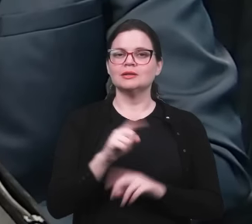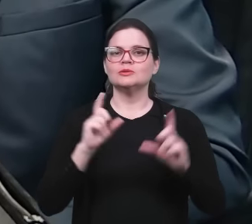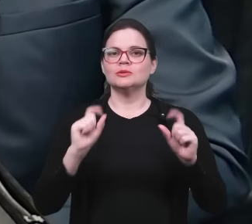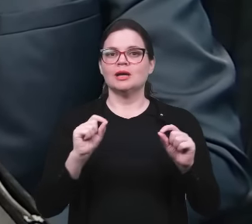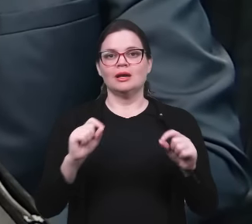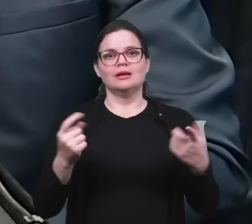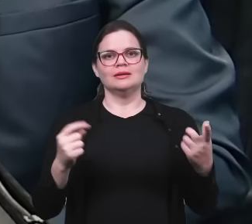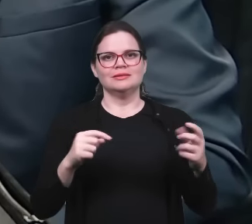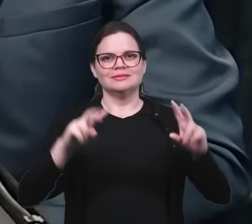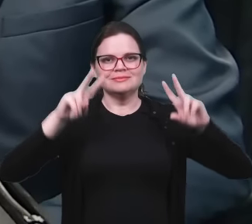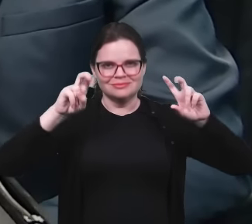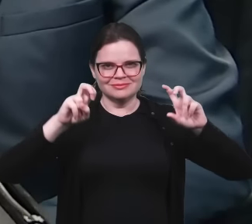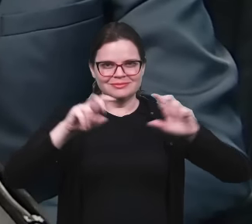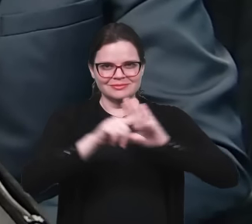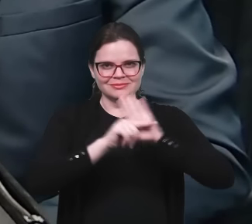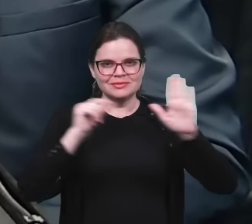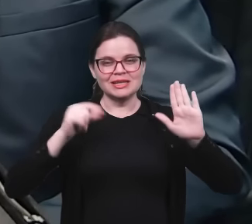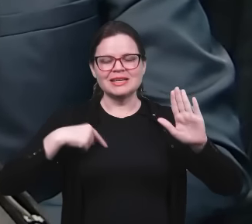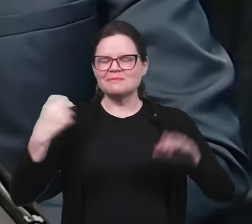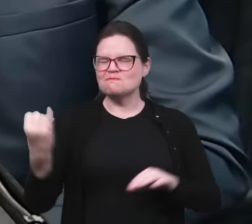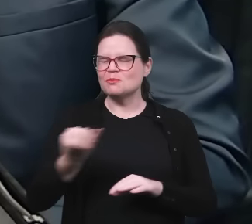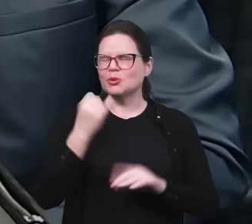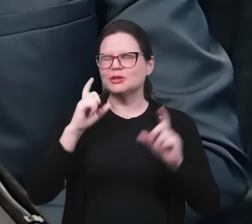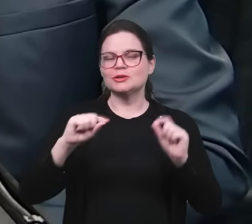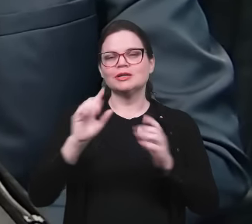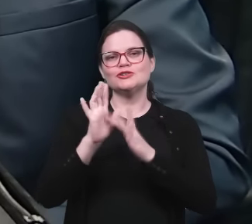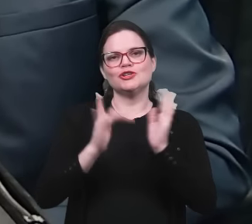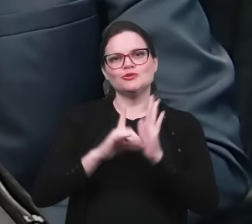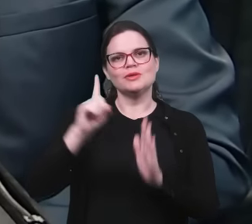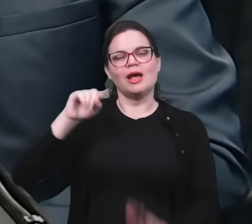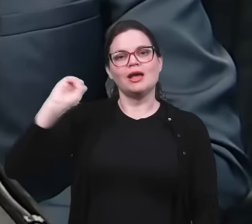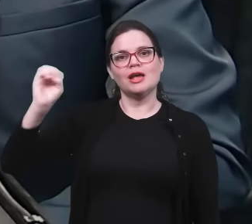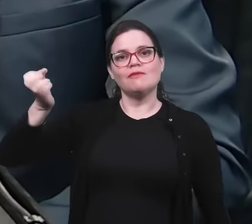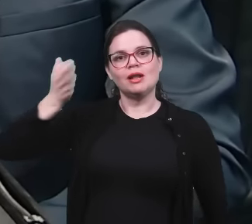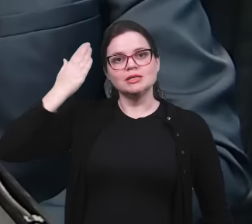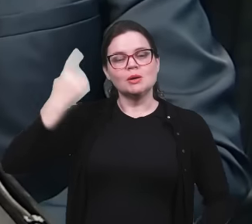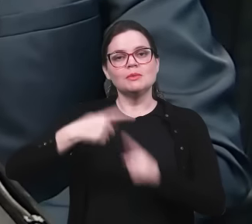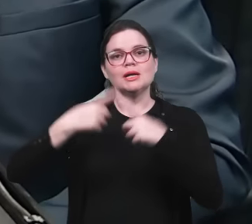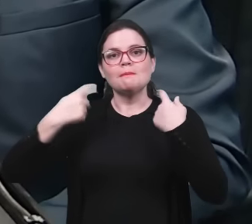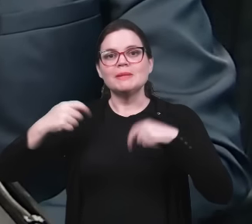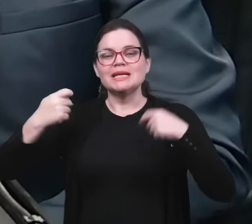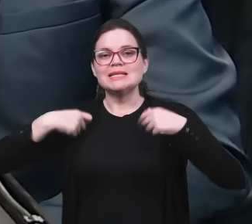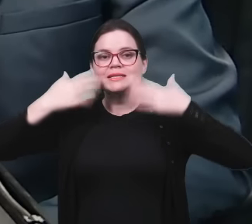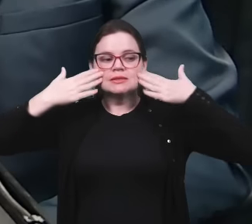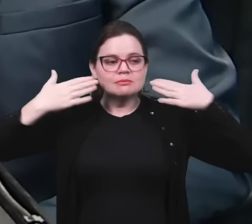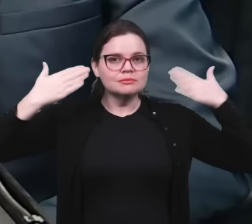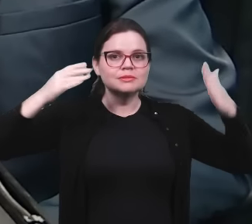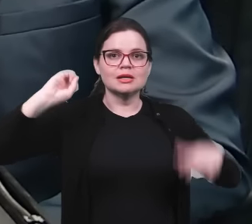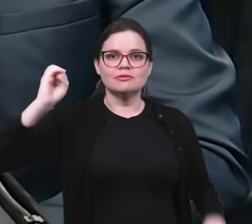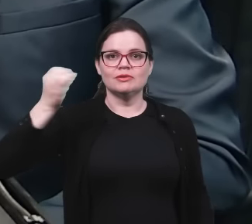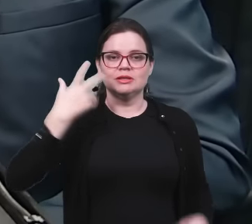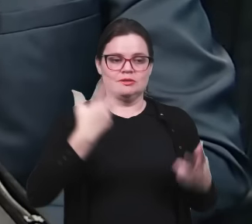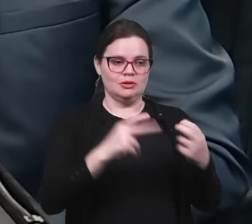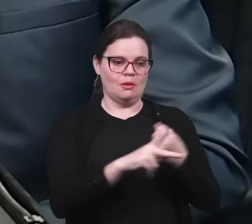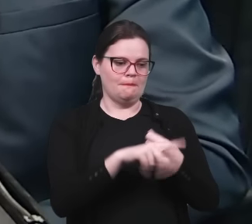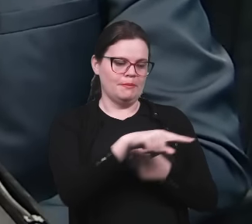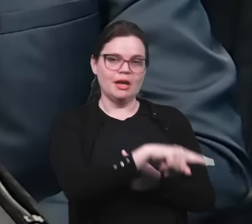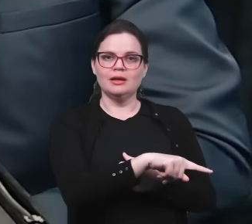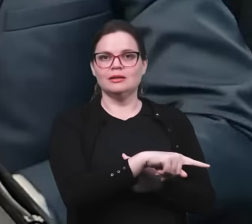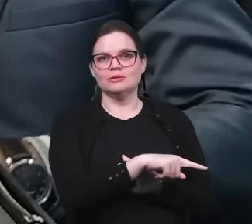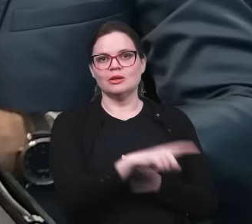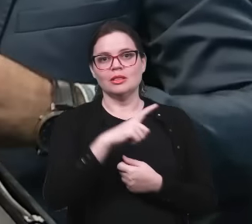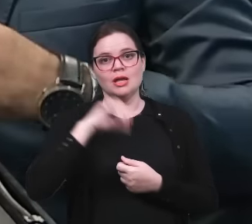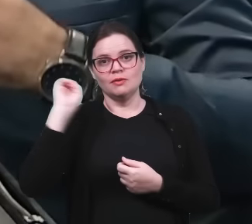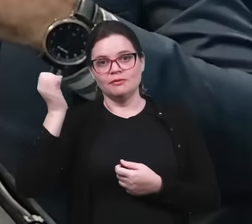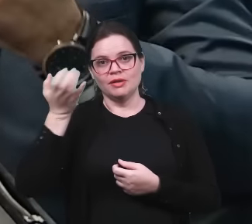uma revelação. Jesus precisa se revelar ao homem. E Pedro aqui teve uma revelação. Não foi carne, não